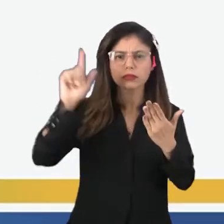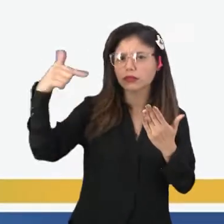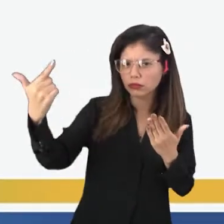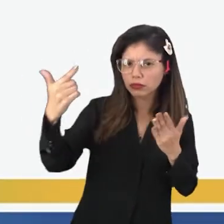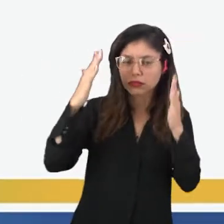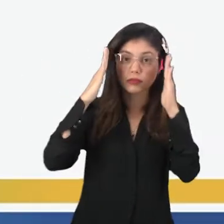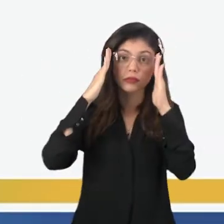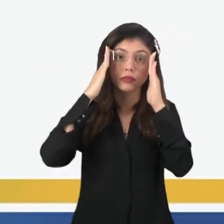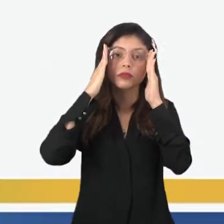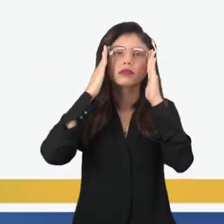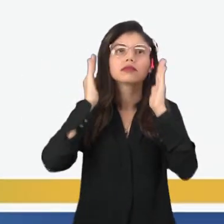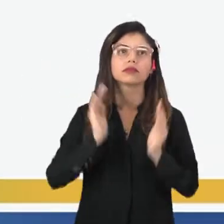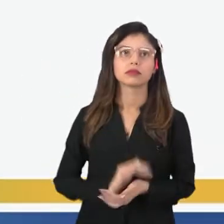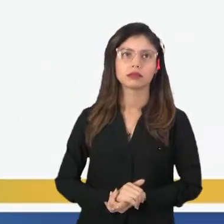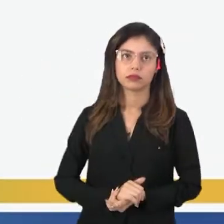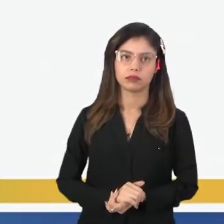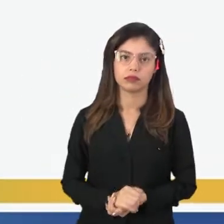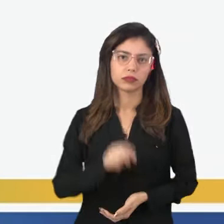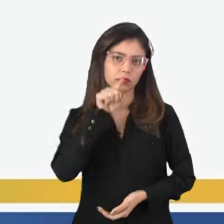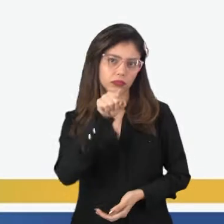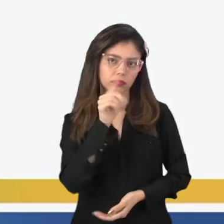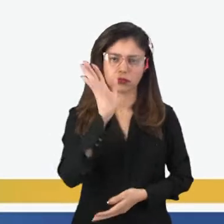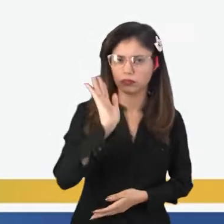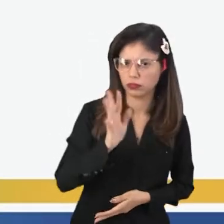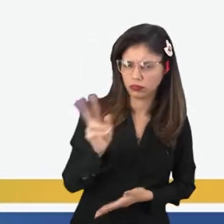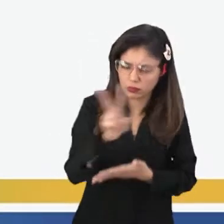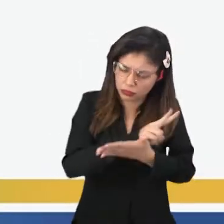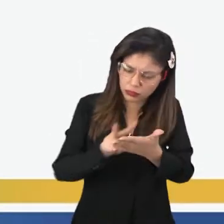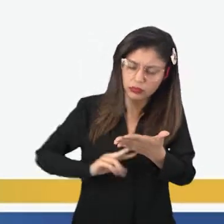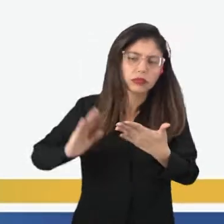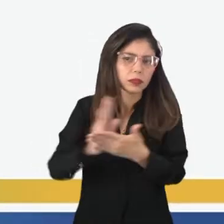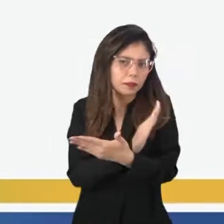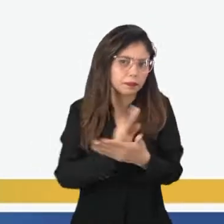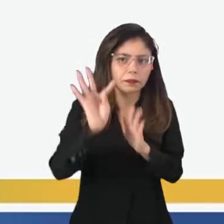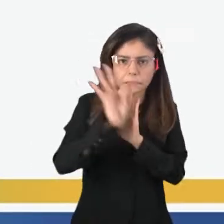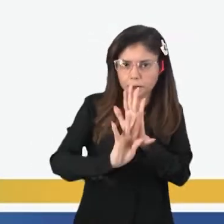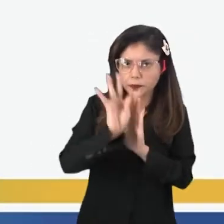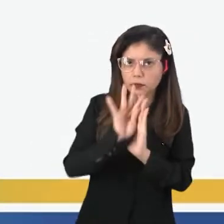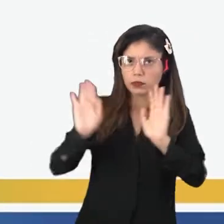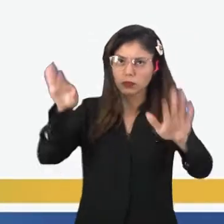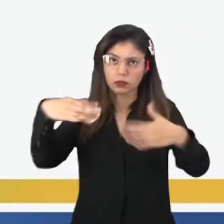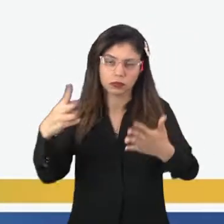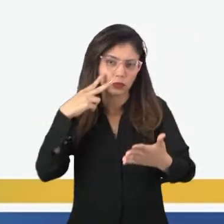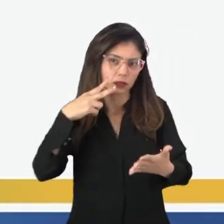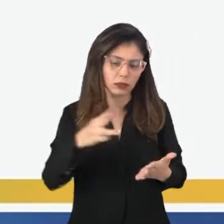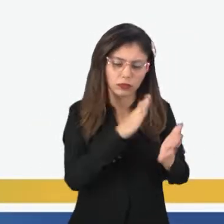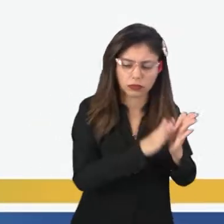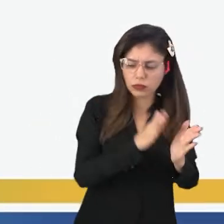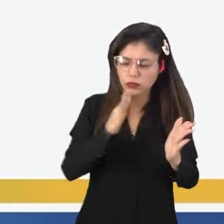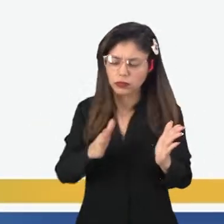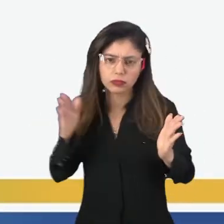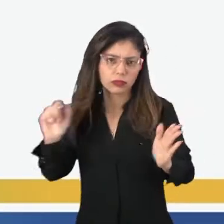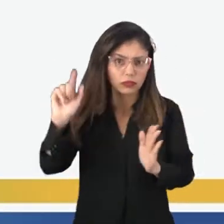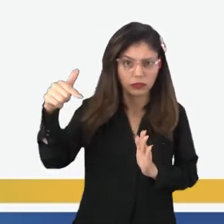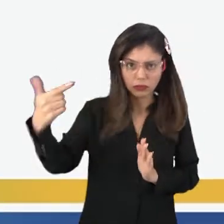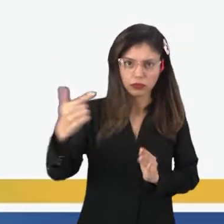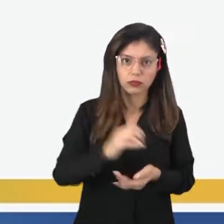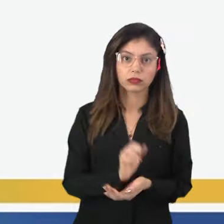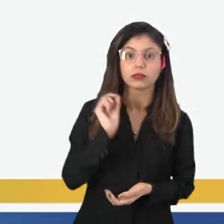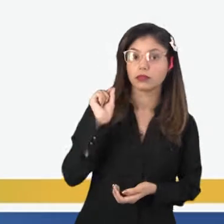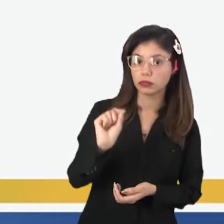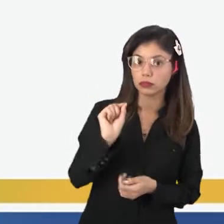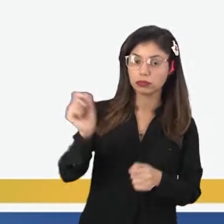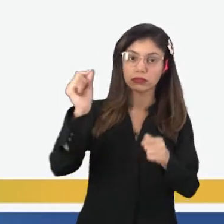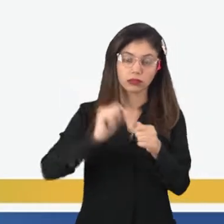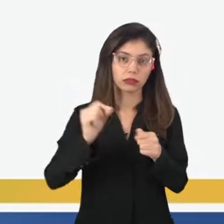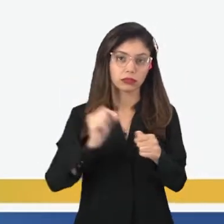relacionar com outro? Vocês já leram algum texto no qual viram parte de outro ou que